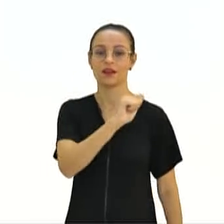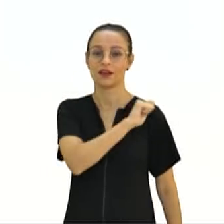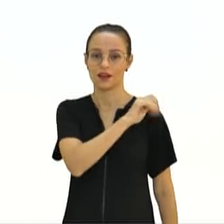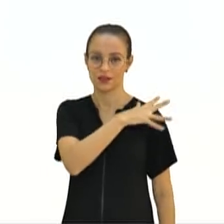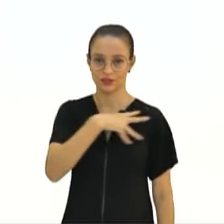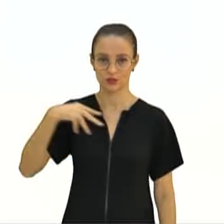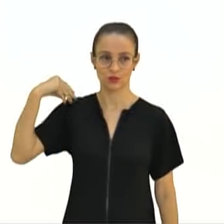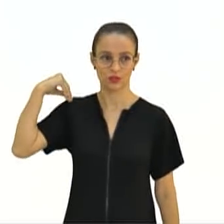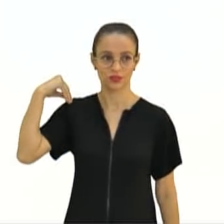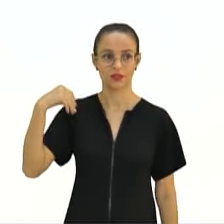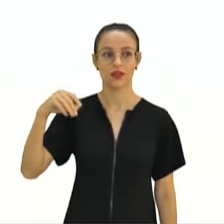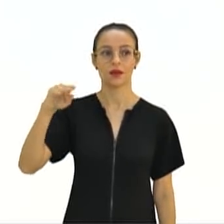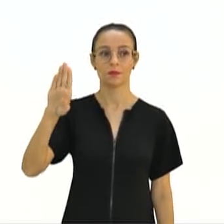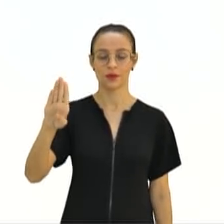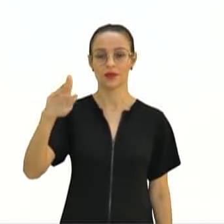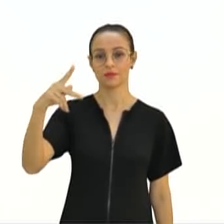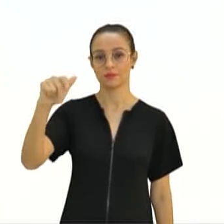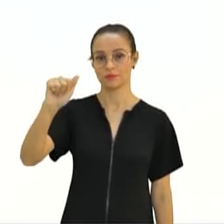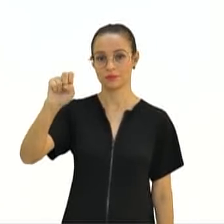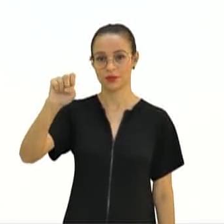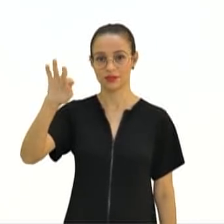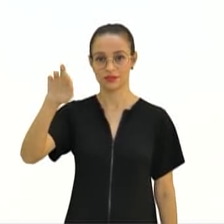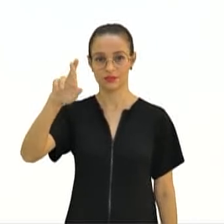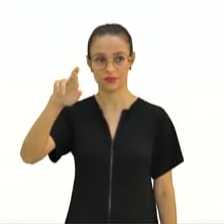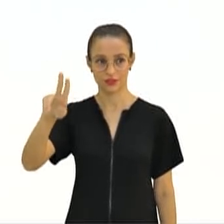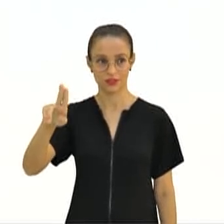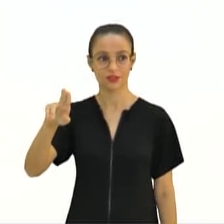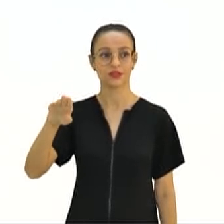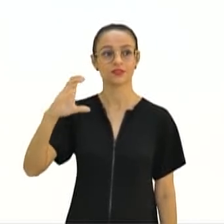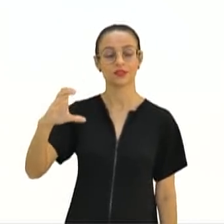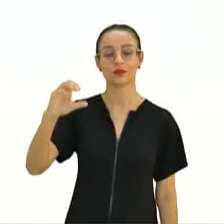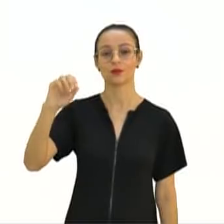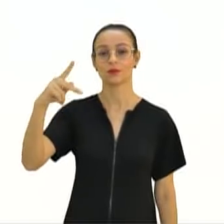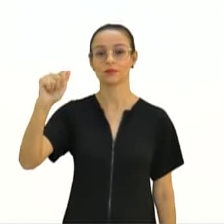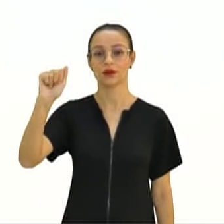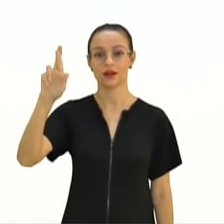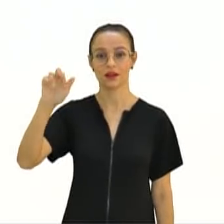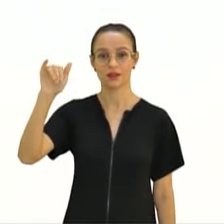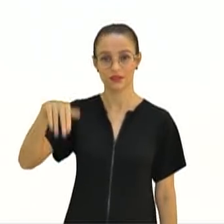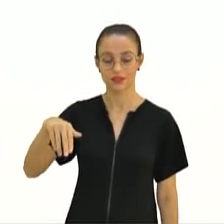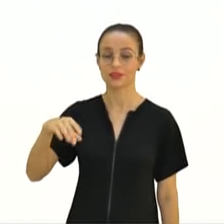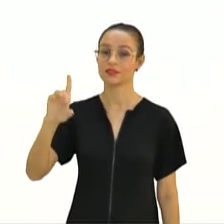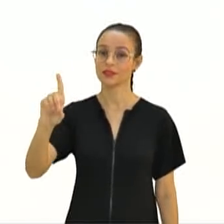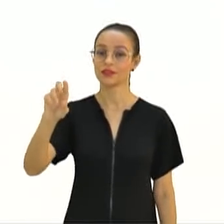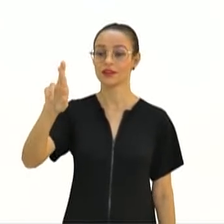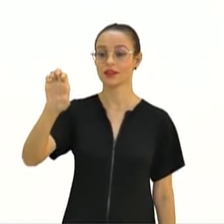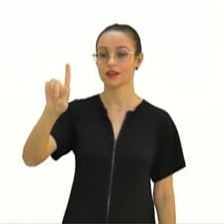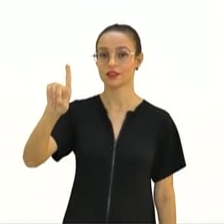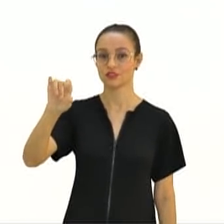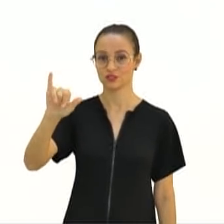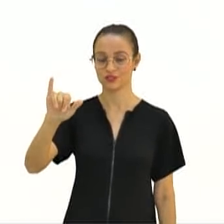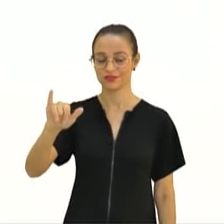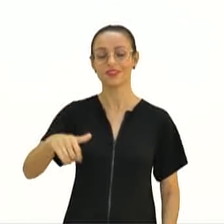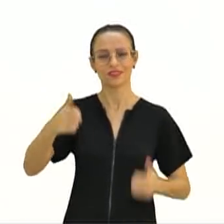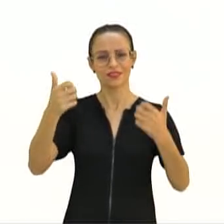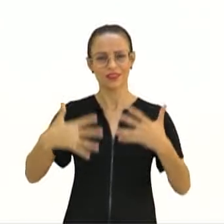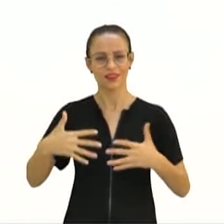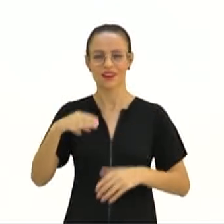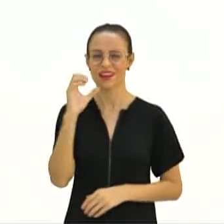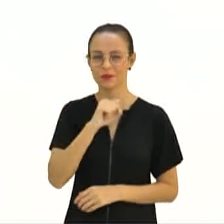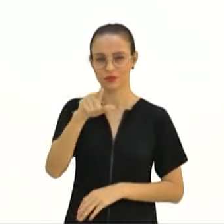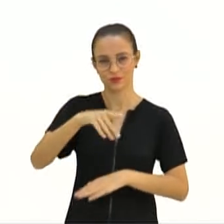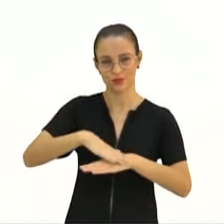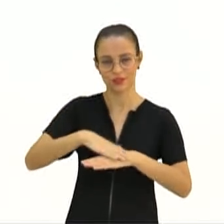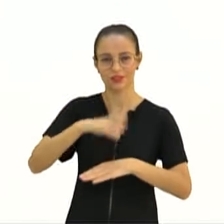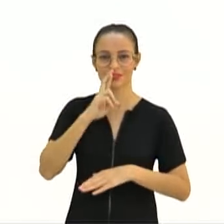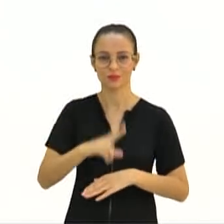letra B, Pasteur, letra C, Oparin ou letra D, Redi. Rapidinho, isso aí é tranquilinho para